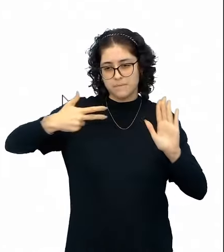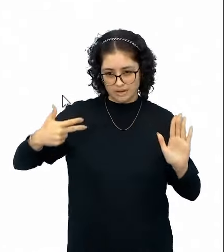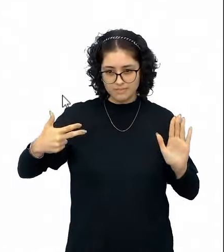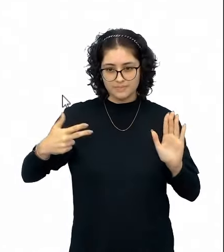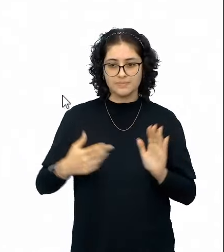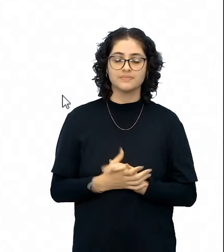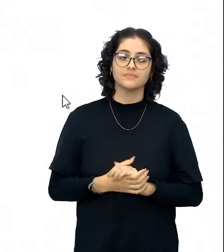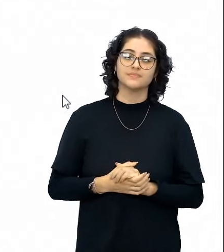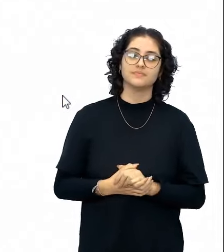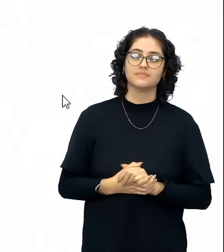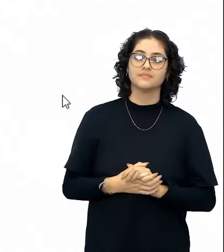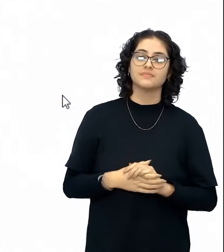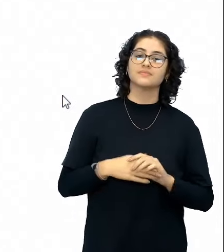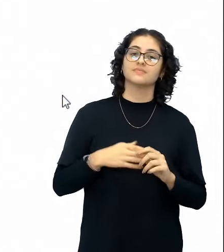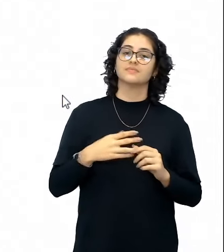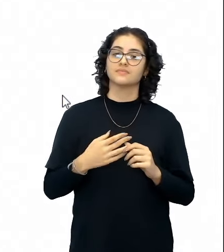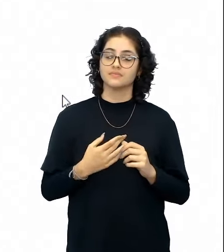textuais.